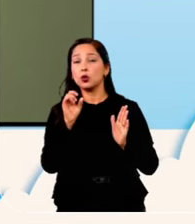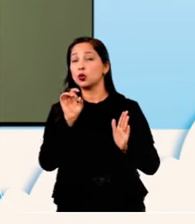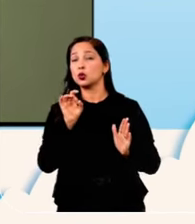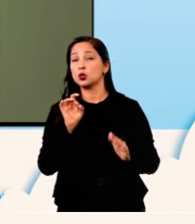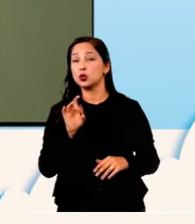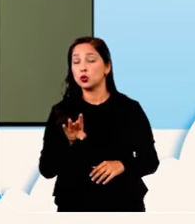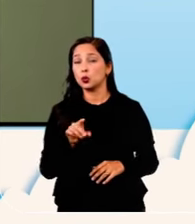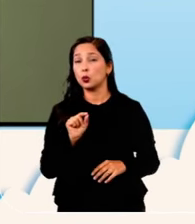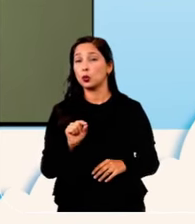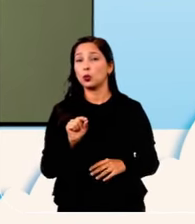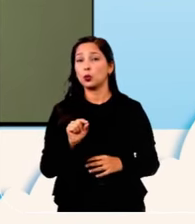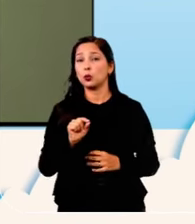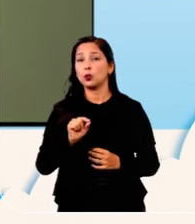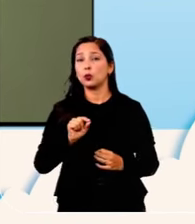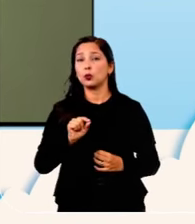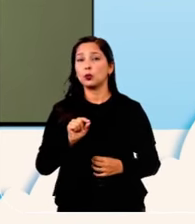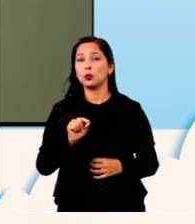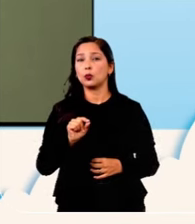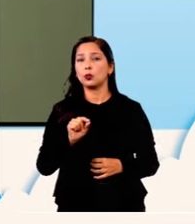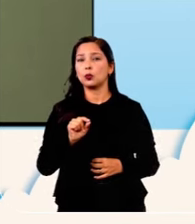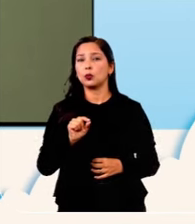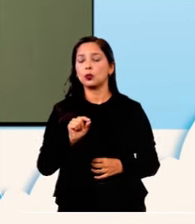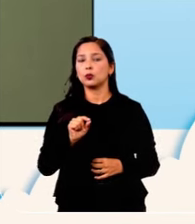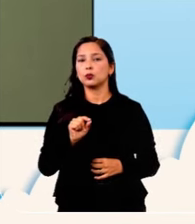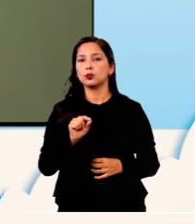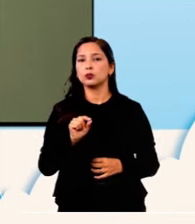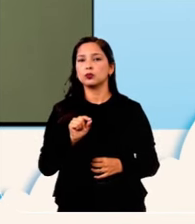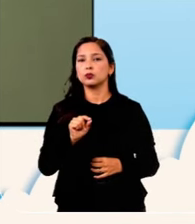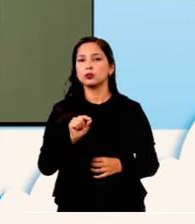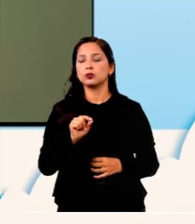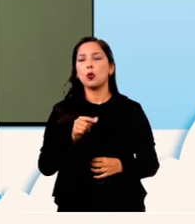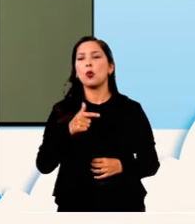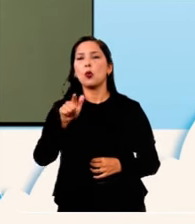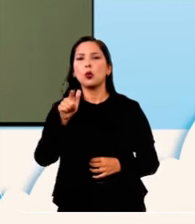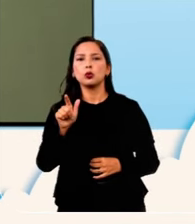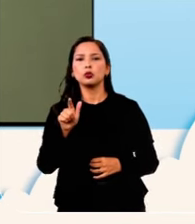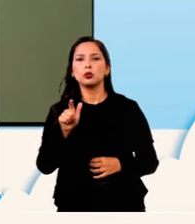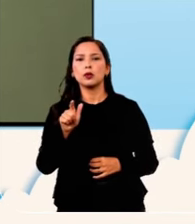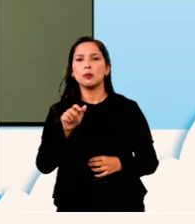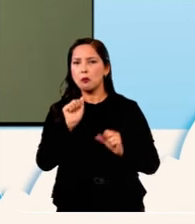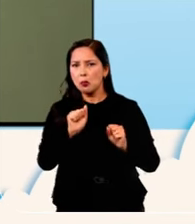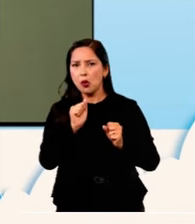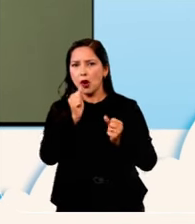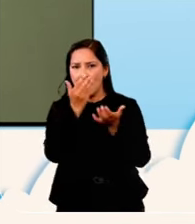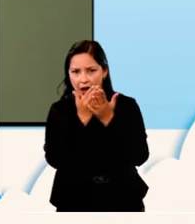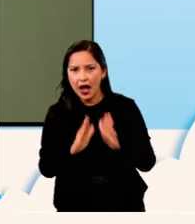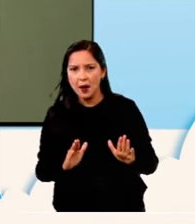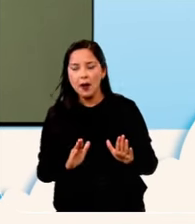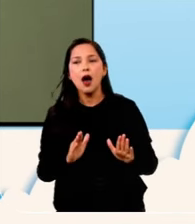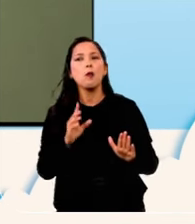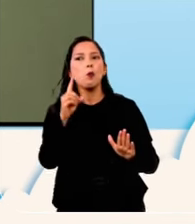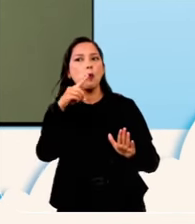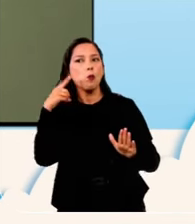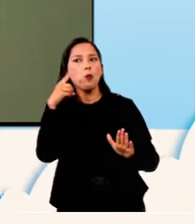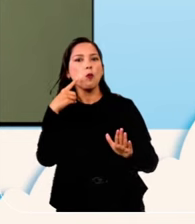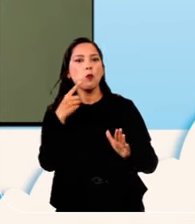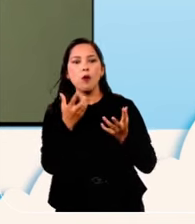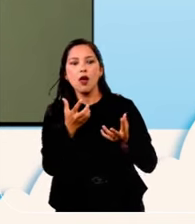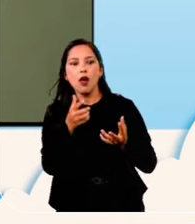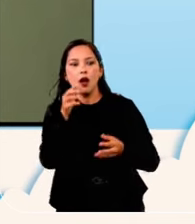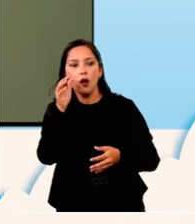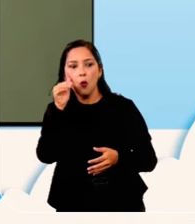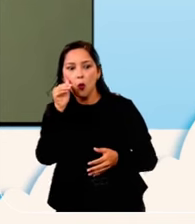recursos que sejam escassos pelos quais haja disputa